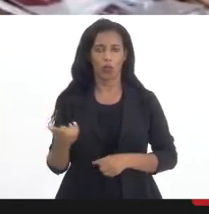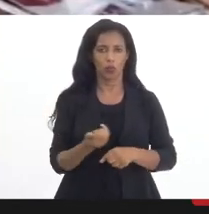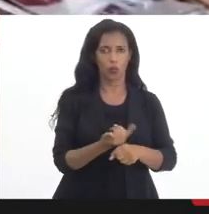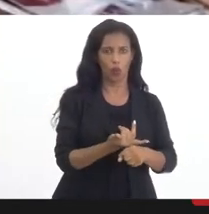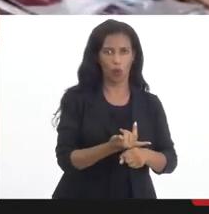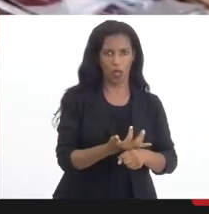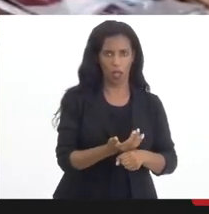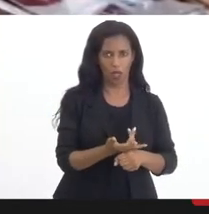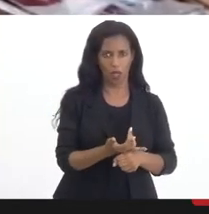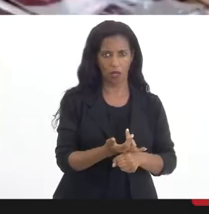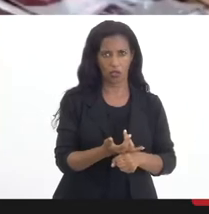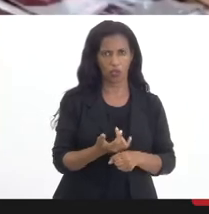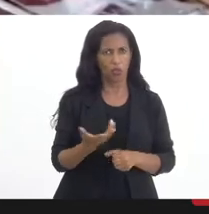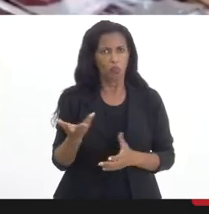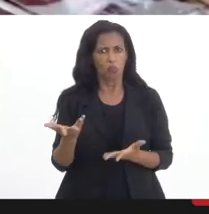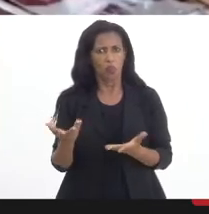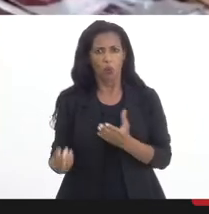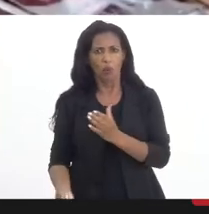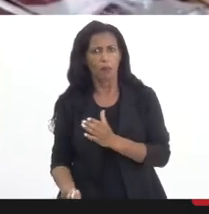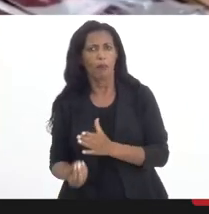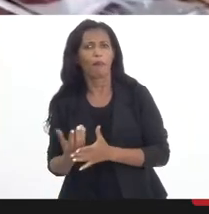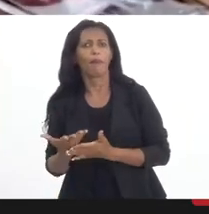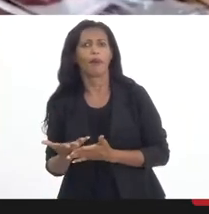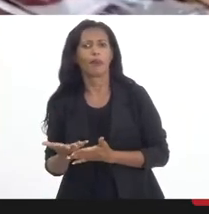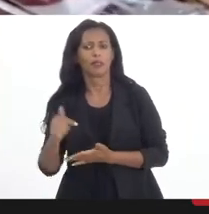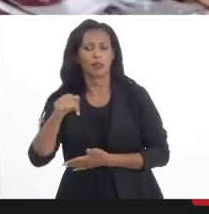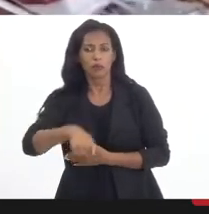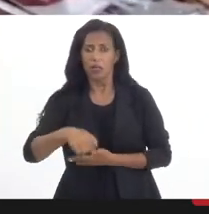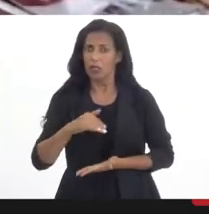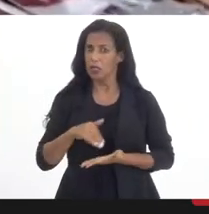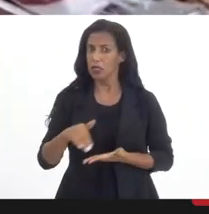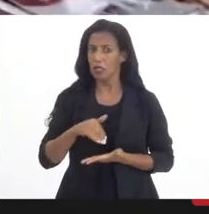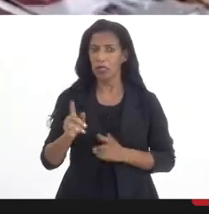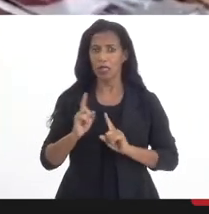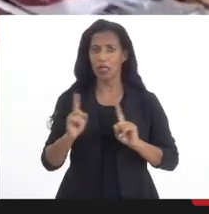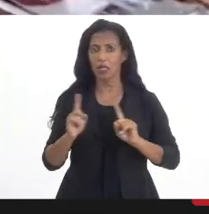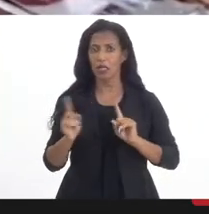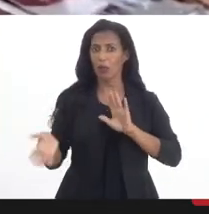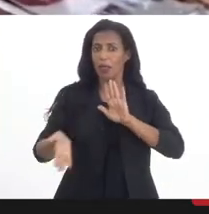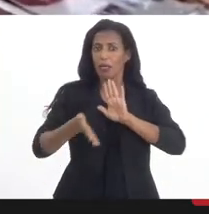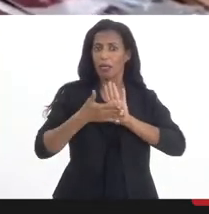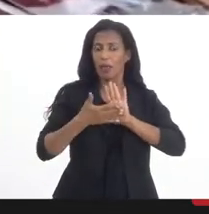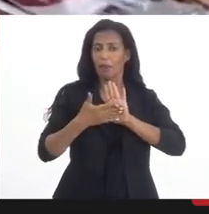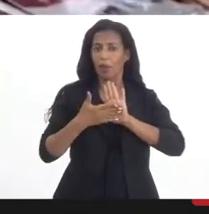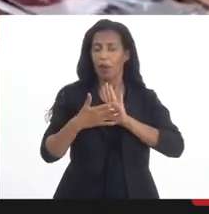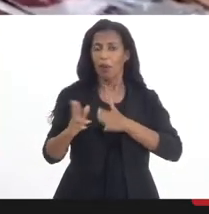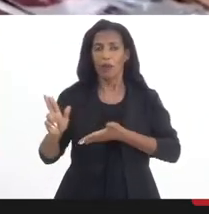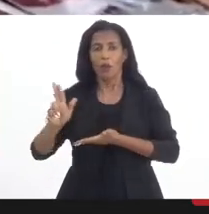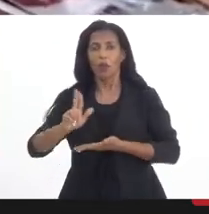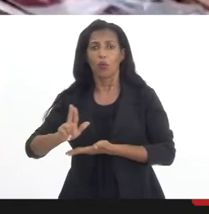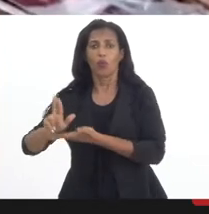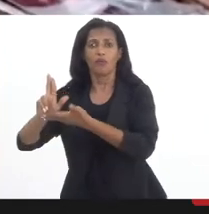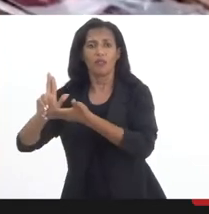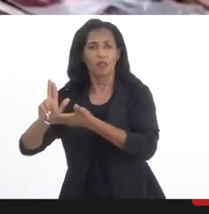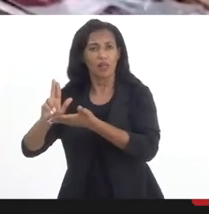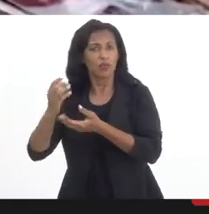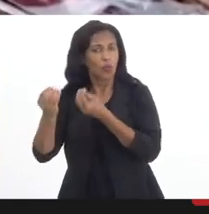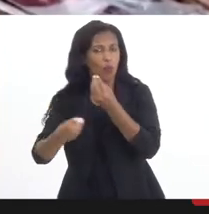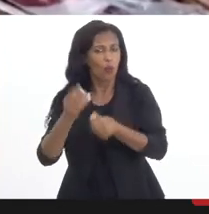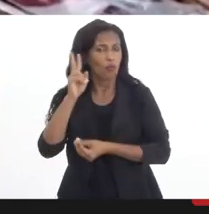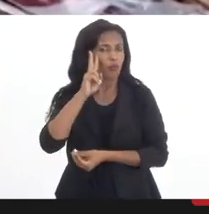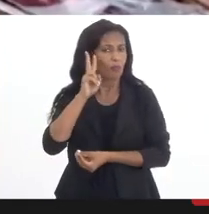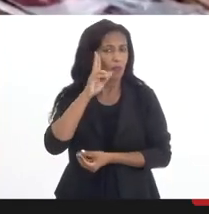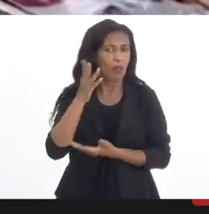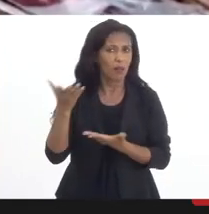UERJ não surgiu desta secretaria, ela surgiu da própria universidade e, como foi muito bem lembrado aqui numa